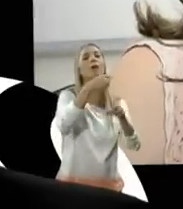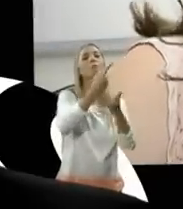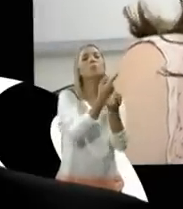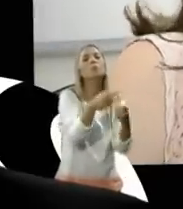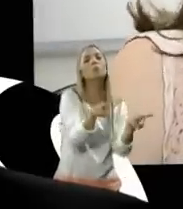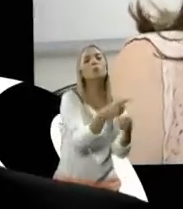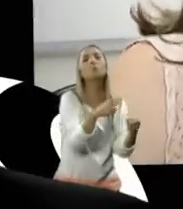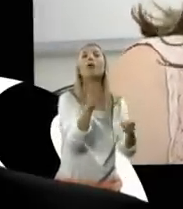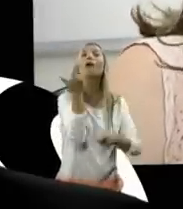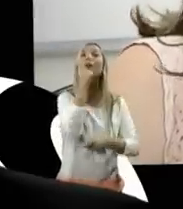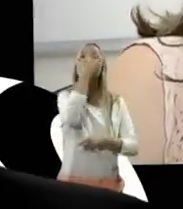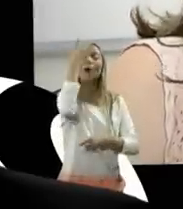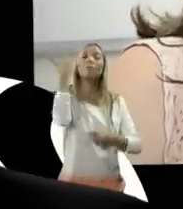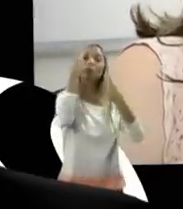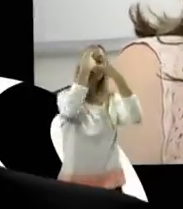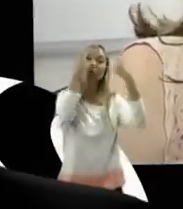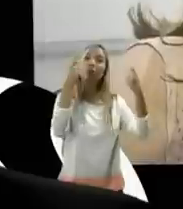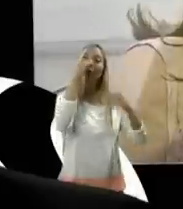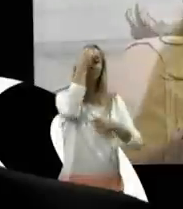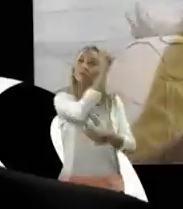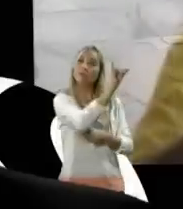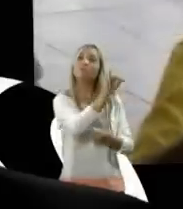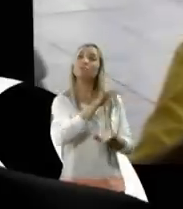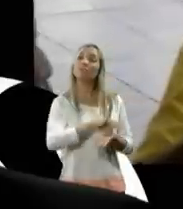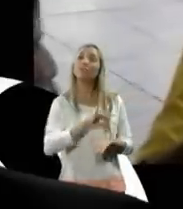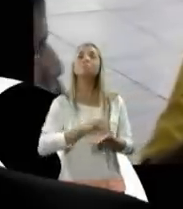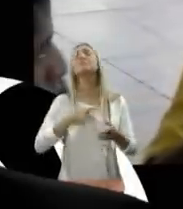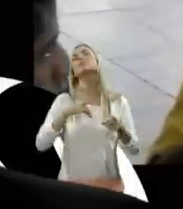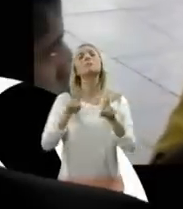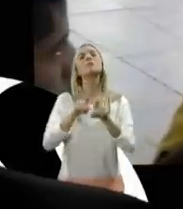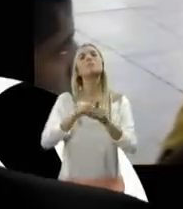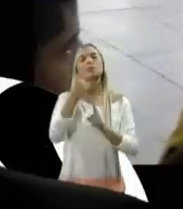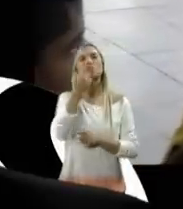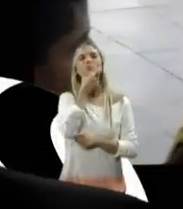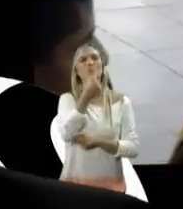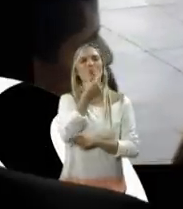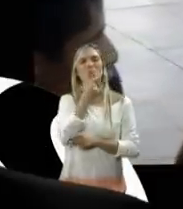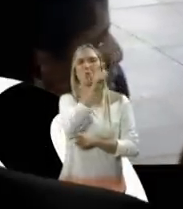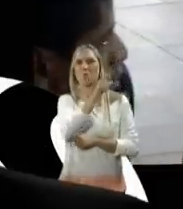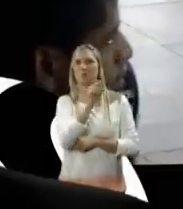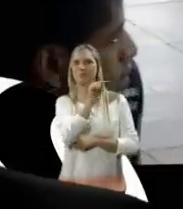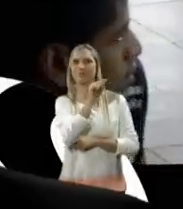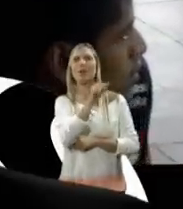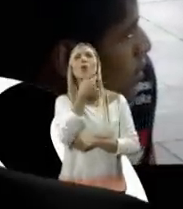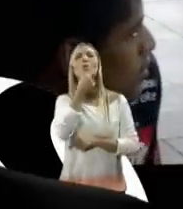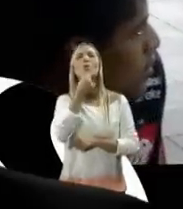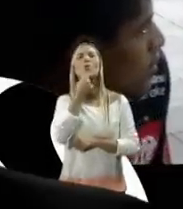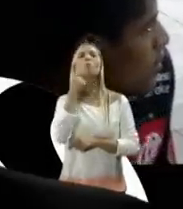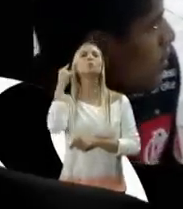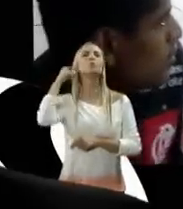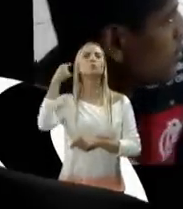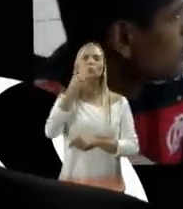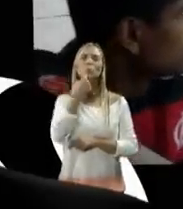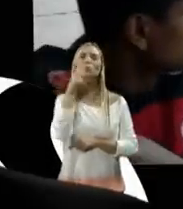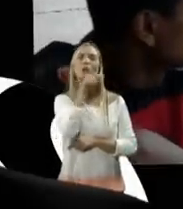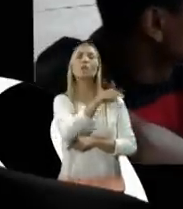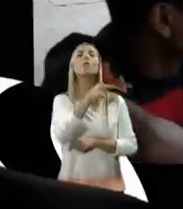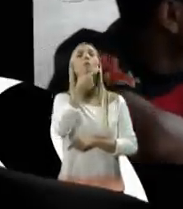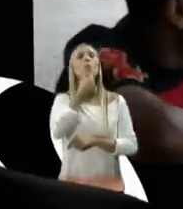e de exclusão social. Como, por exemplo, o caso de um rapaz que ele é deficiente auditivo